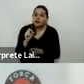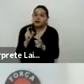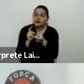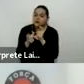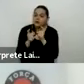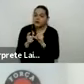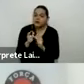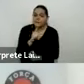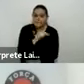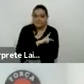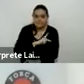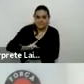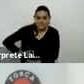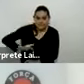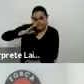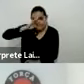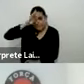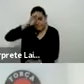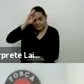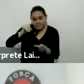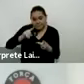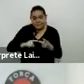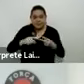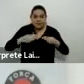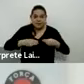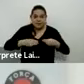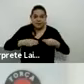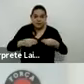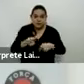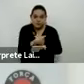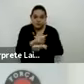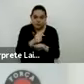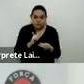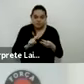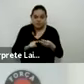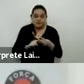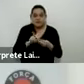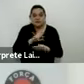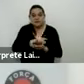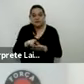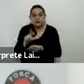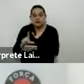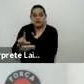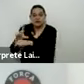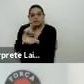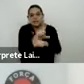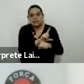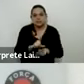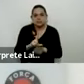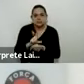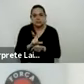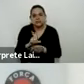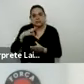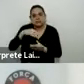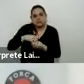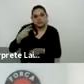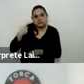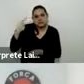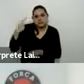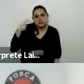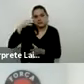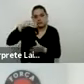e os líderes dos partidos lá no Congresso, para bater o martelo sobre o valor